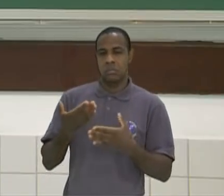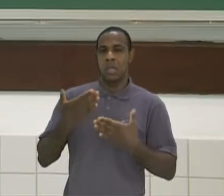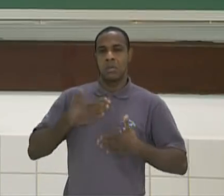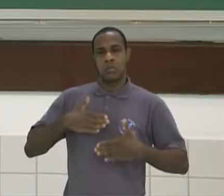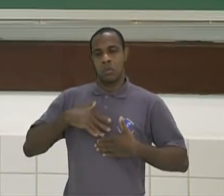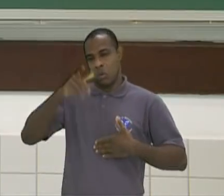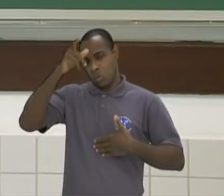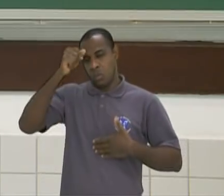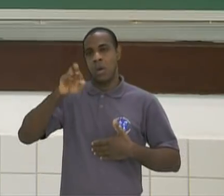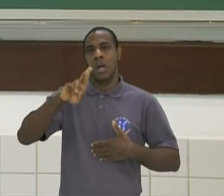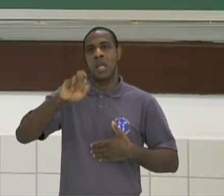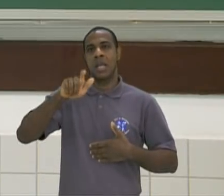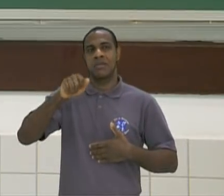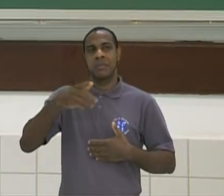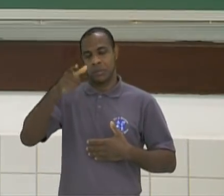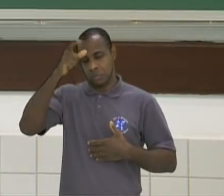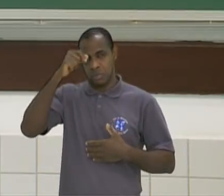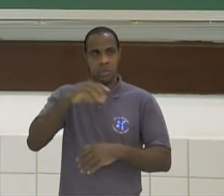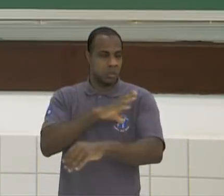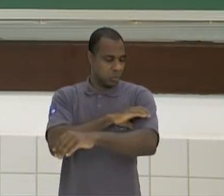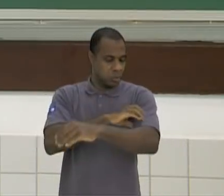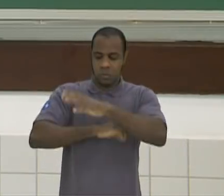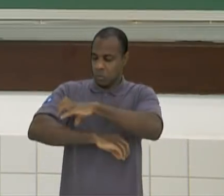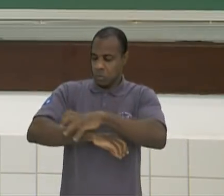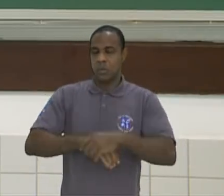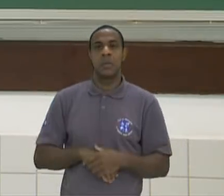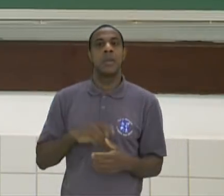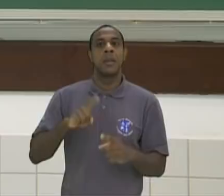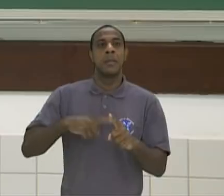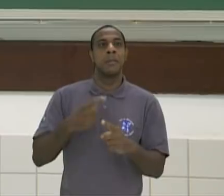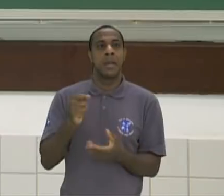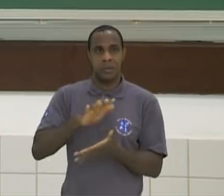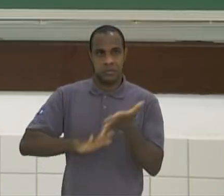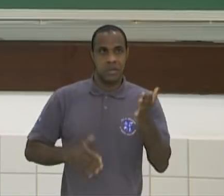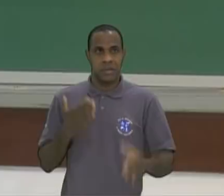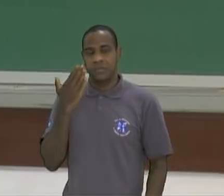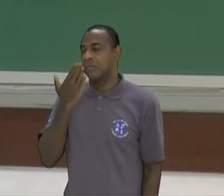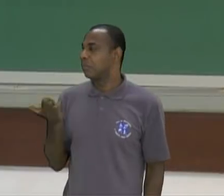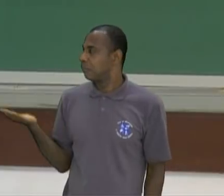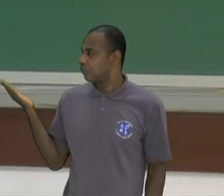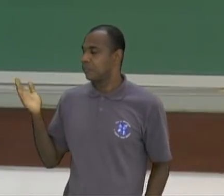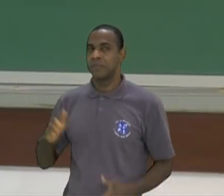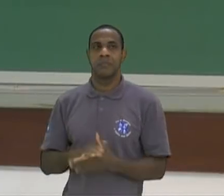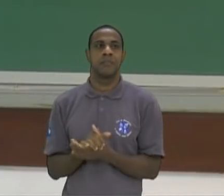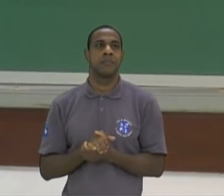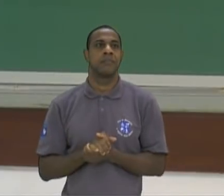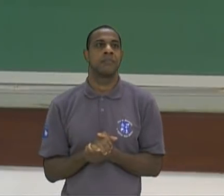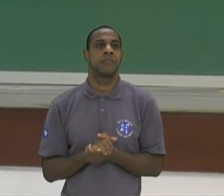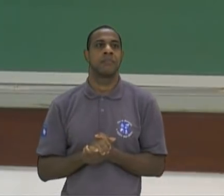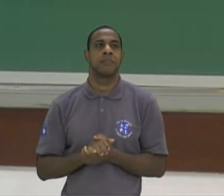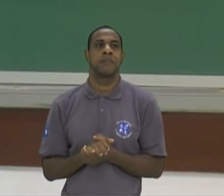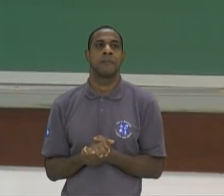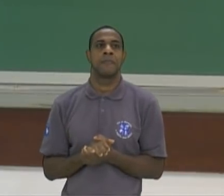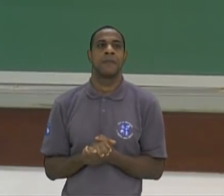conceito aqui de antiginástica. Mais um exercício, dessa vez exercício objetivo, né? O nosso quiz que tem aqui para vocês que fala o